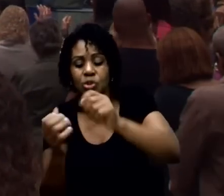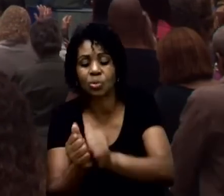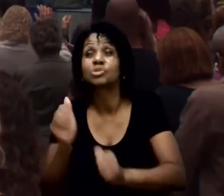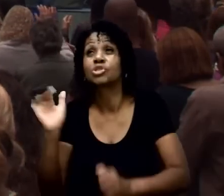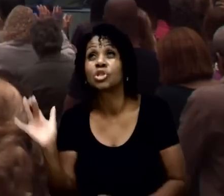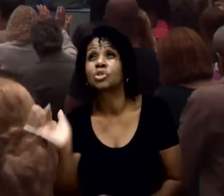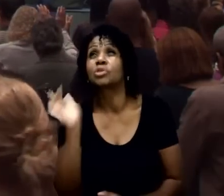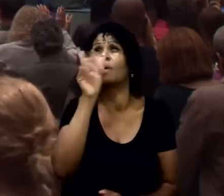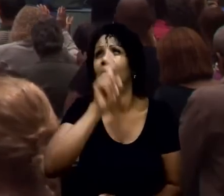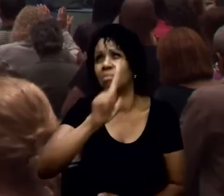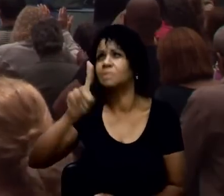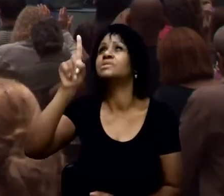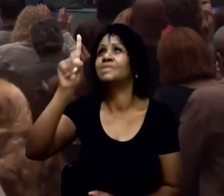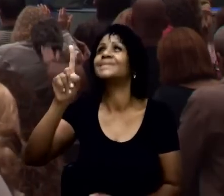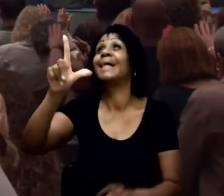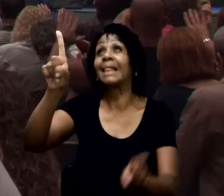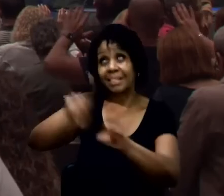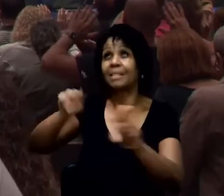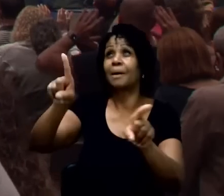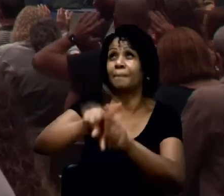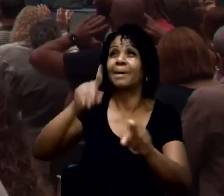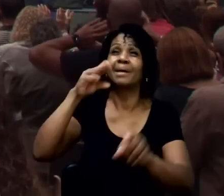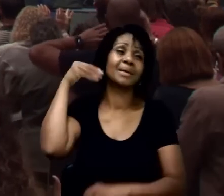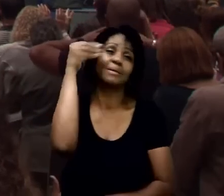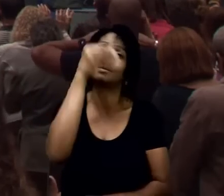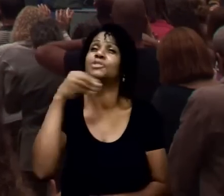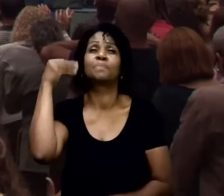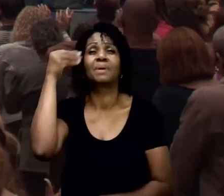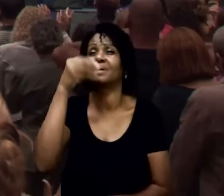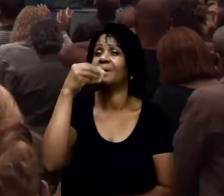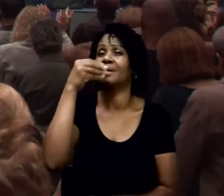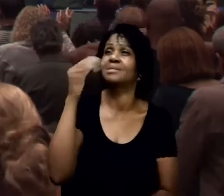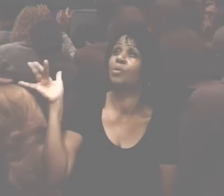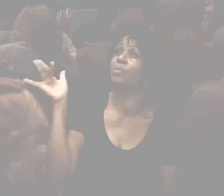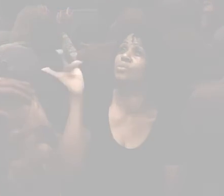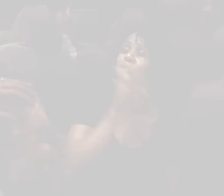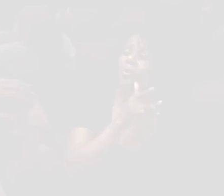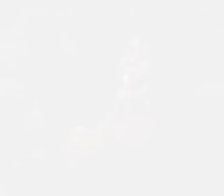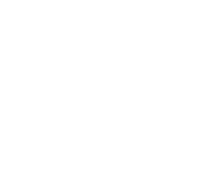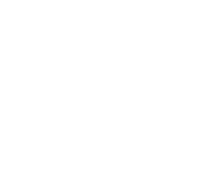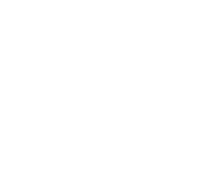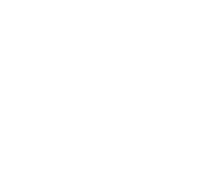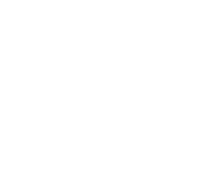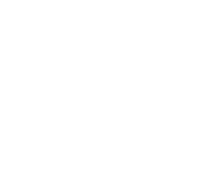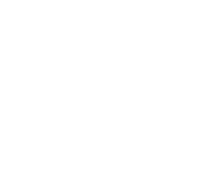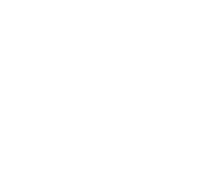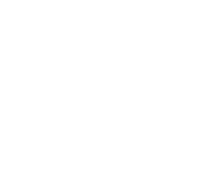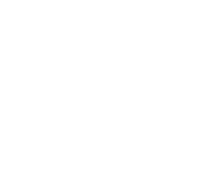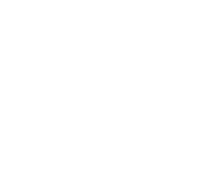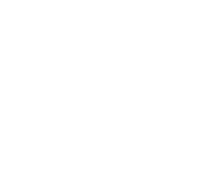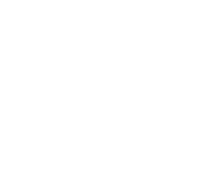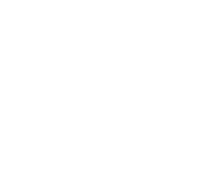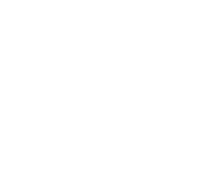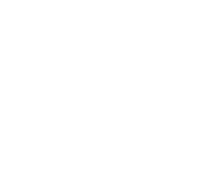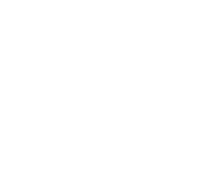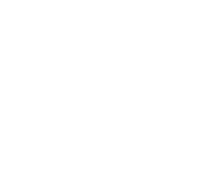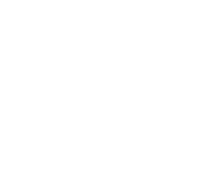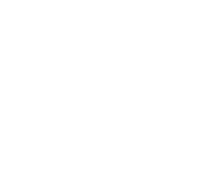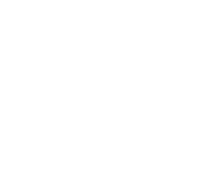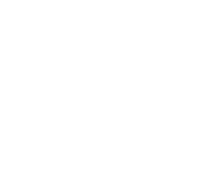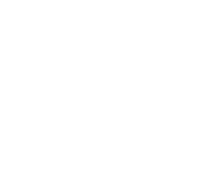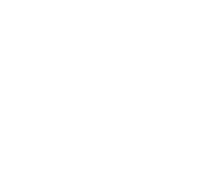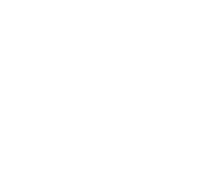estão tocando agora em ti. Vão ter Senhor a experiência com o teu toque em nome de Jesus. Amém.